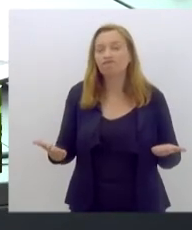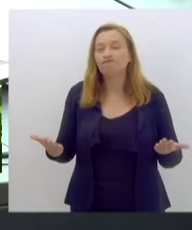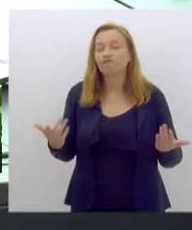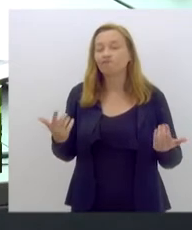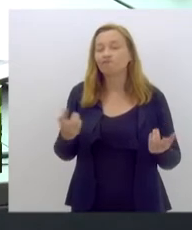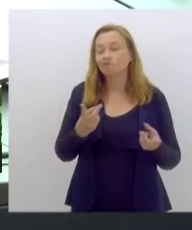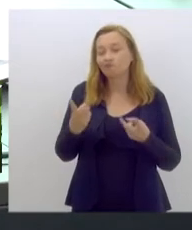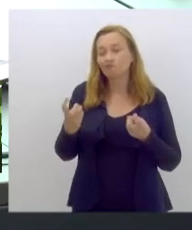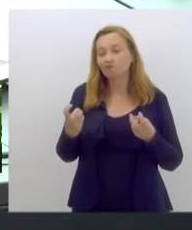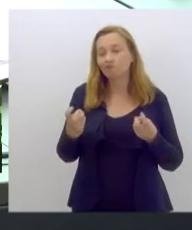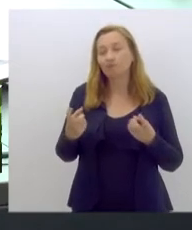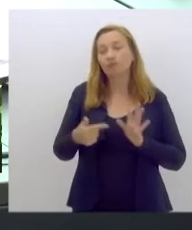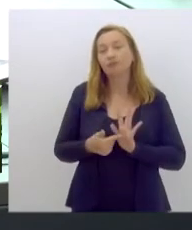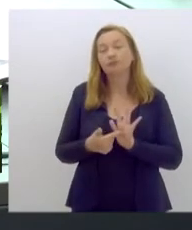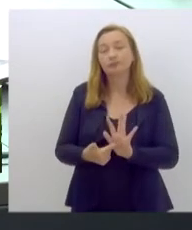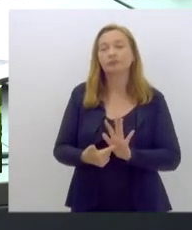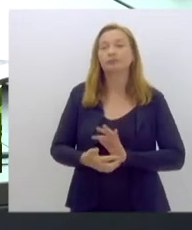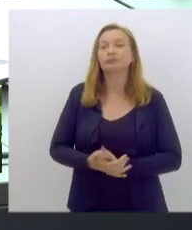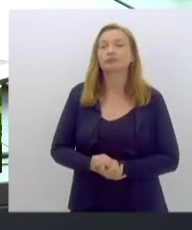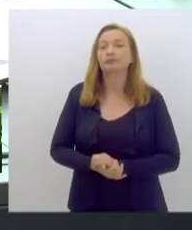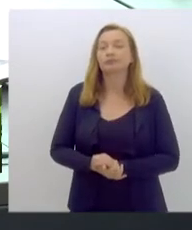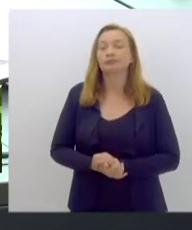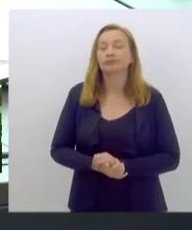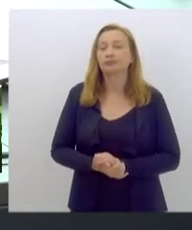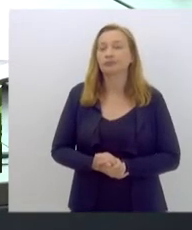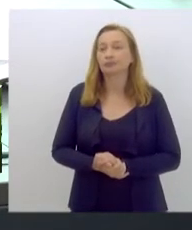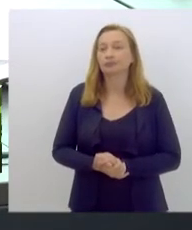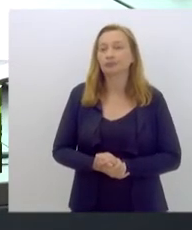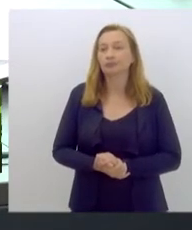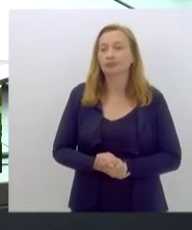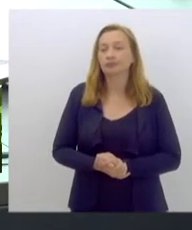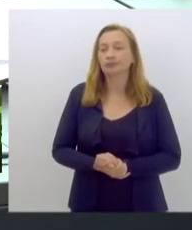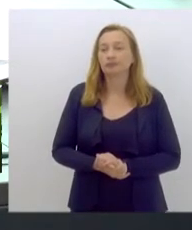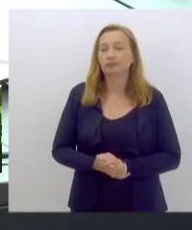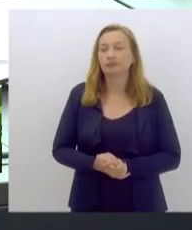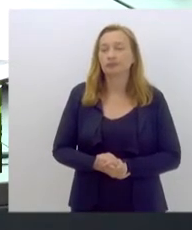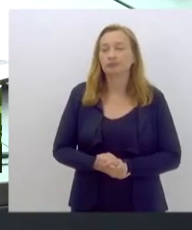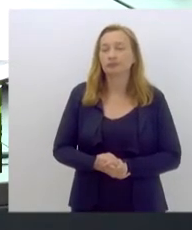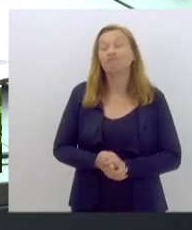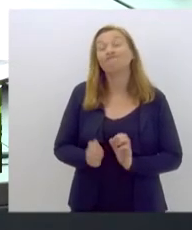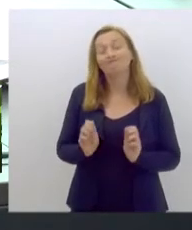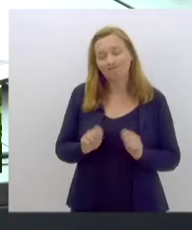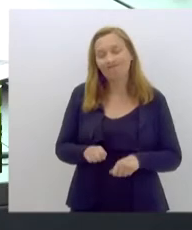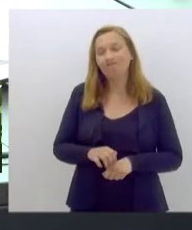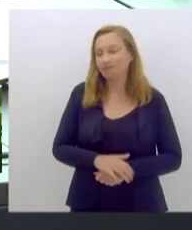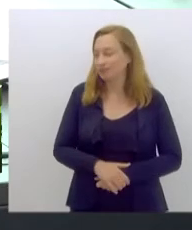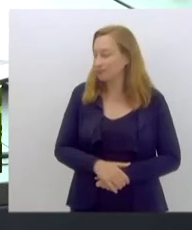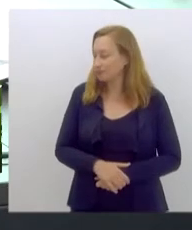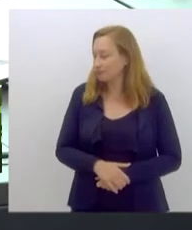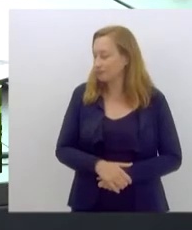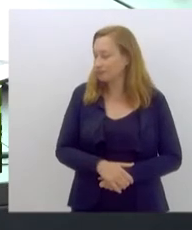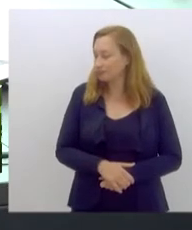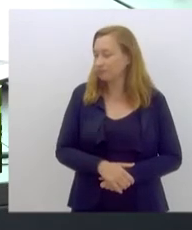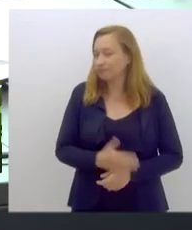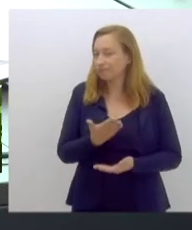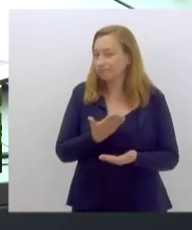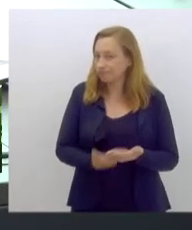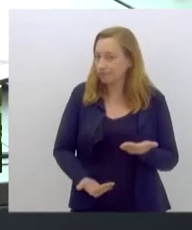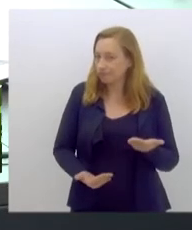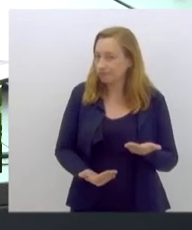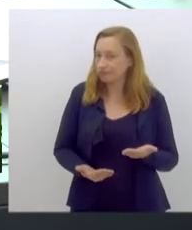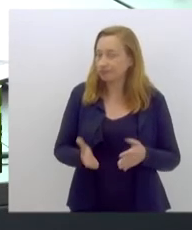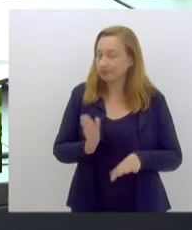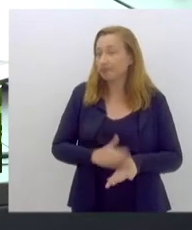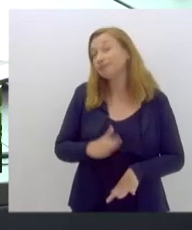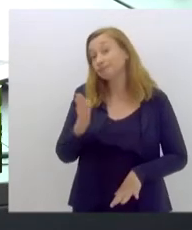isso para mostrar que é possível que essa perda seja